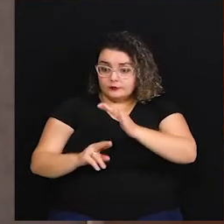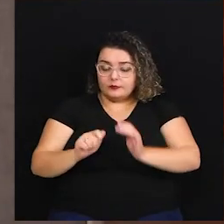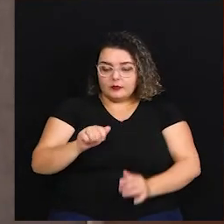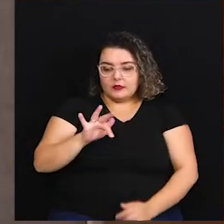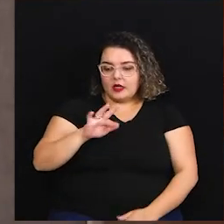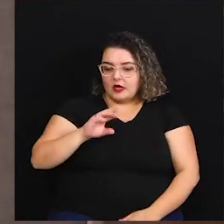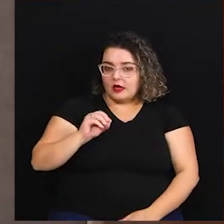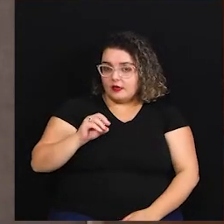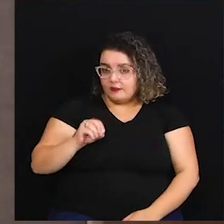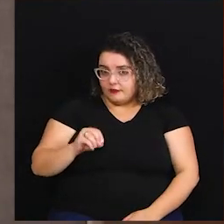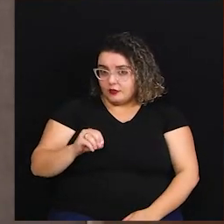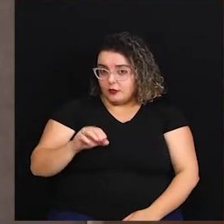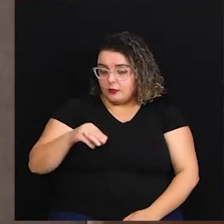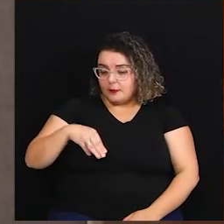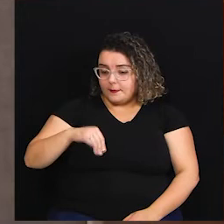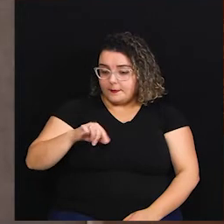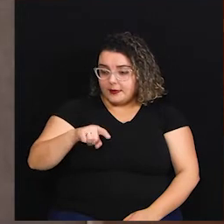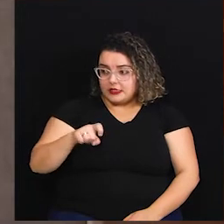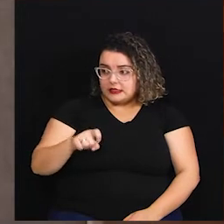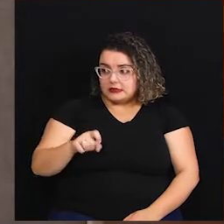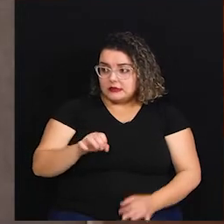chega numa feira Afromix